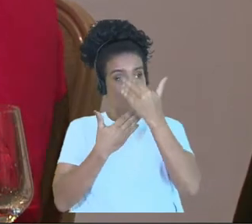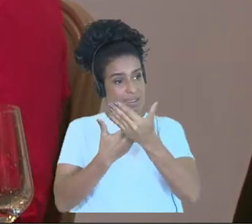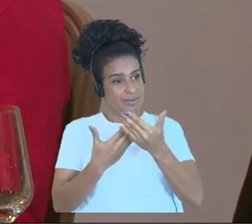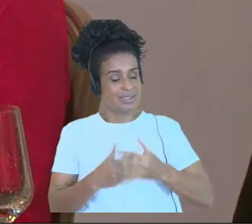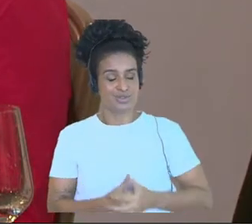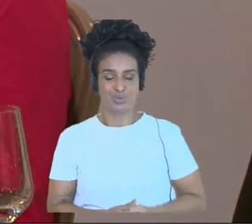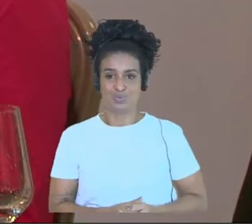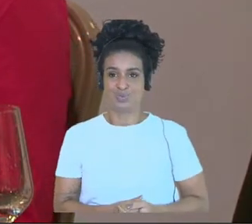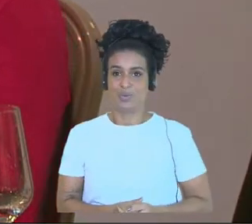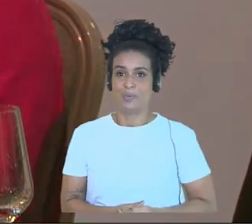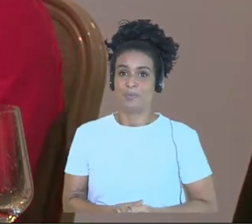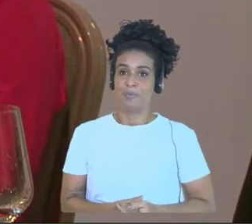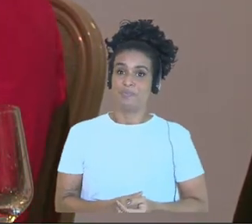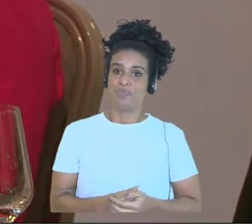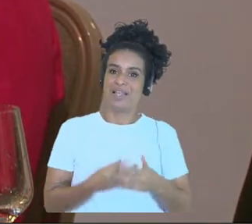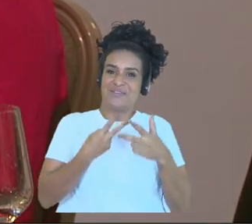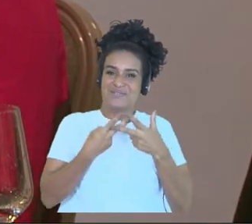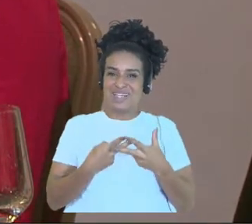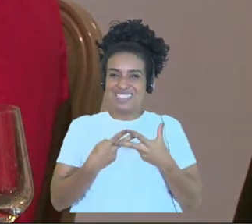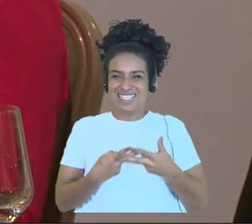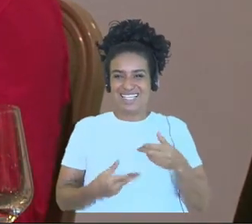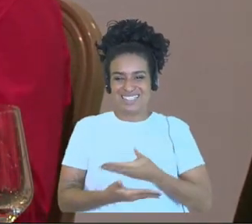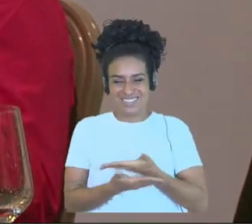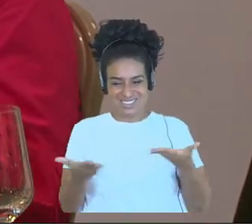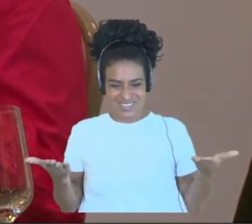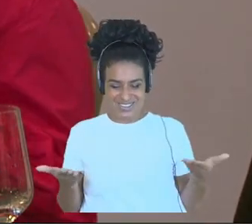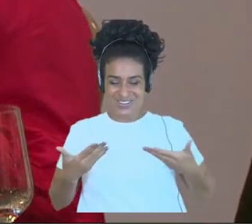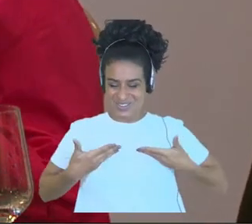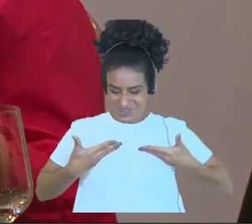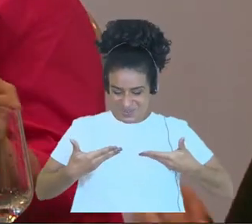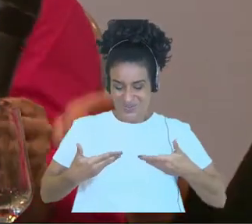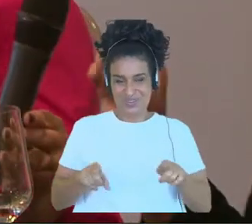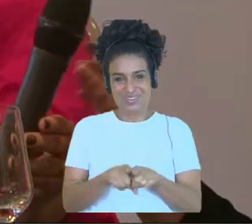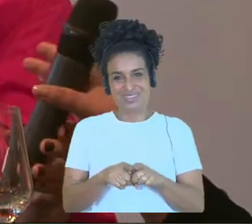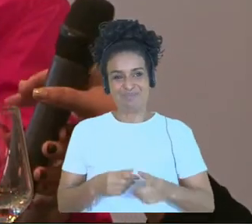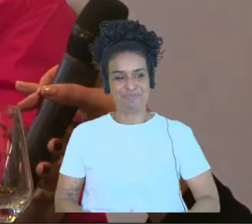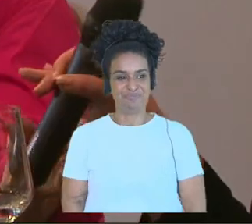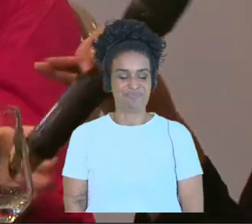muito pela paciência de todos e pelo convite.